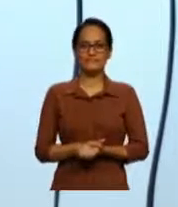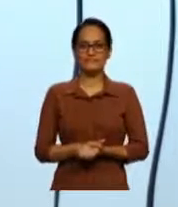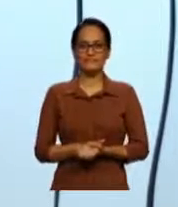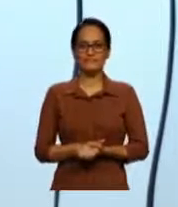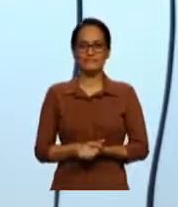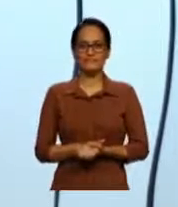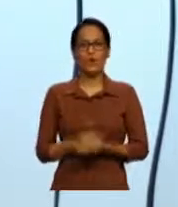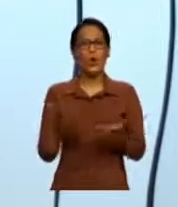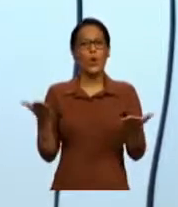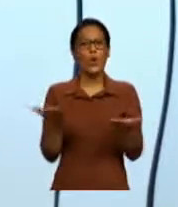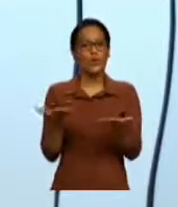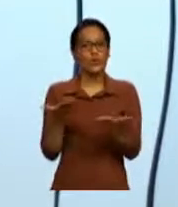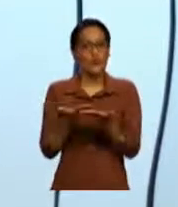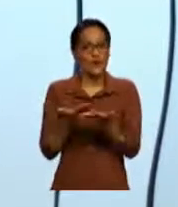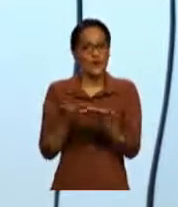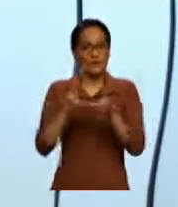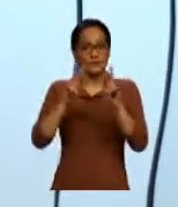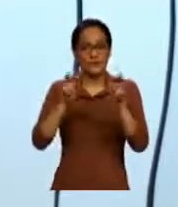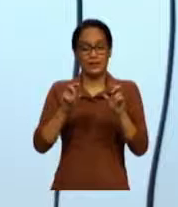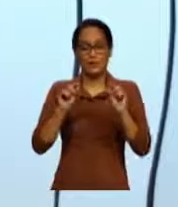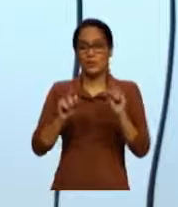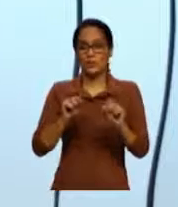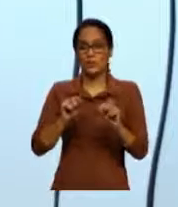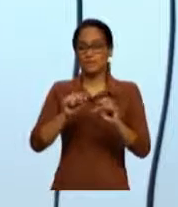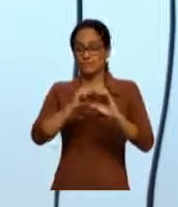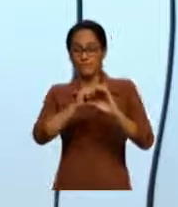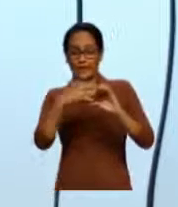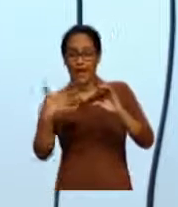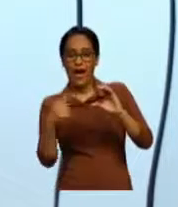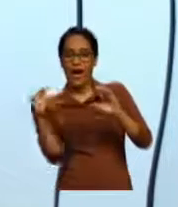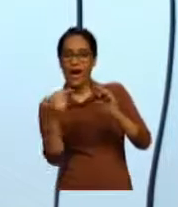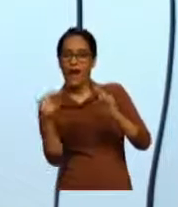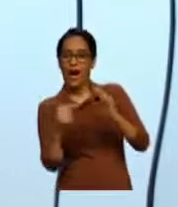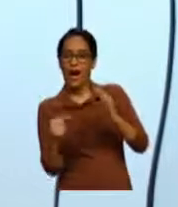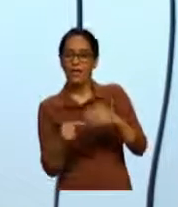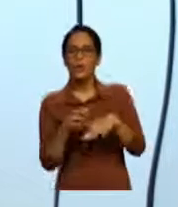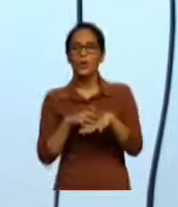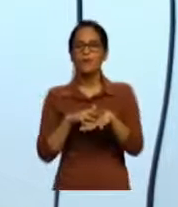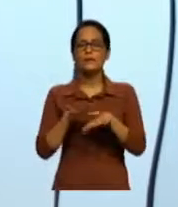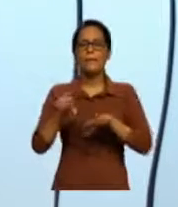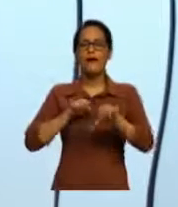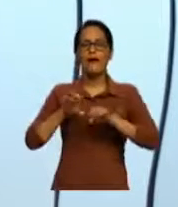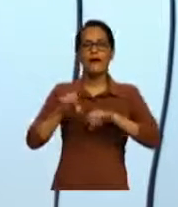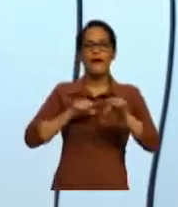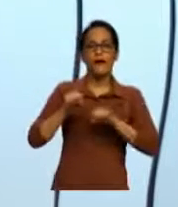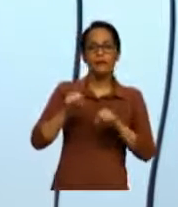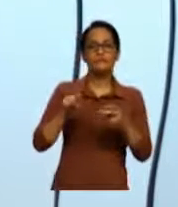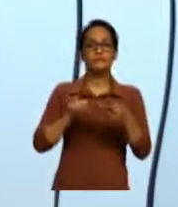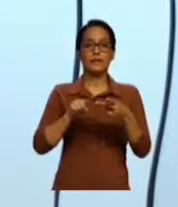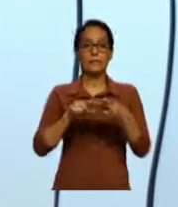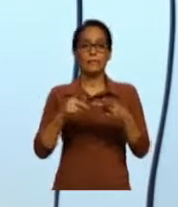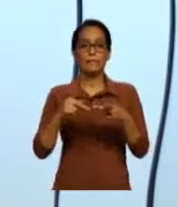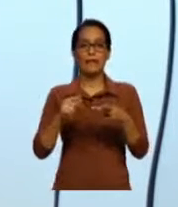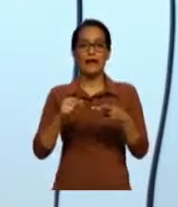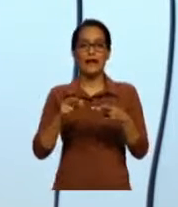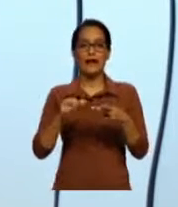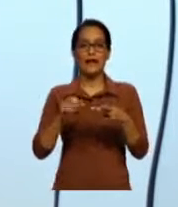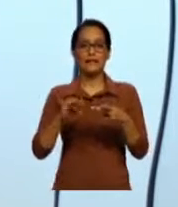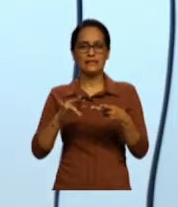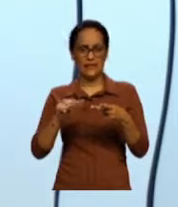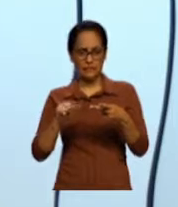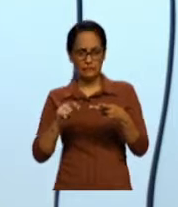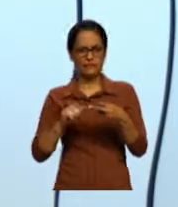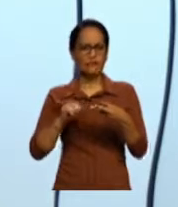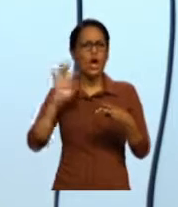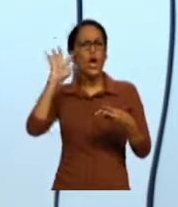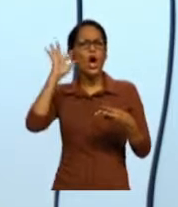Na aula de hoje, então, a gente vai caracterizar as doenças infecciosas e parasitárias, compreender